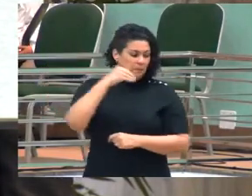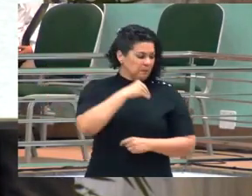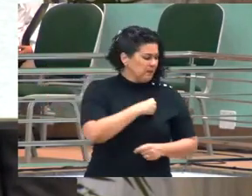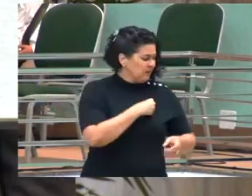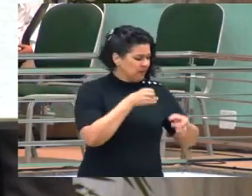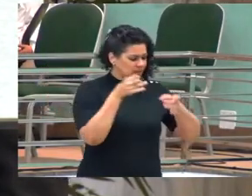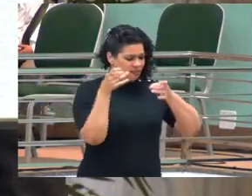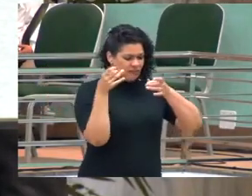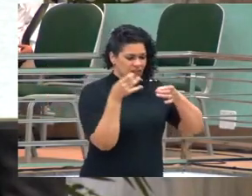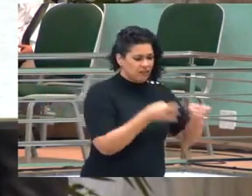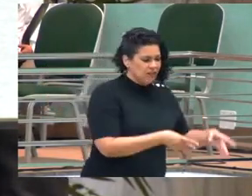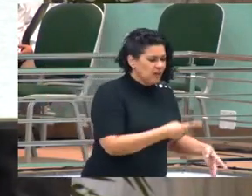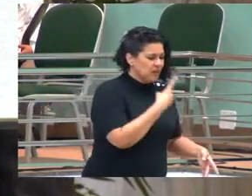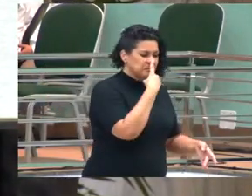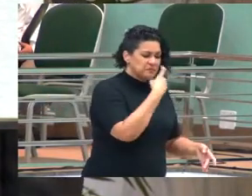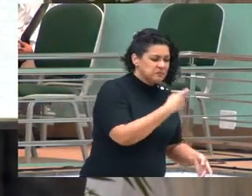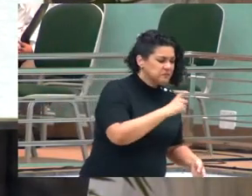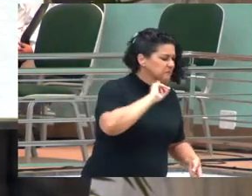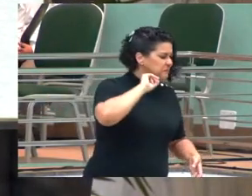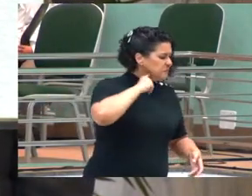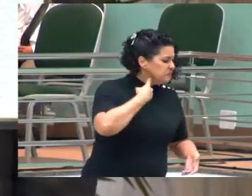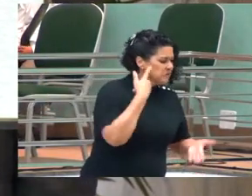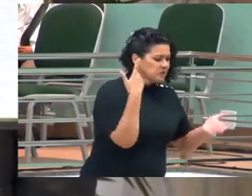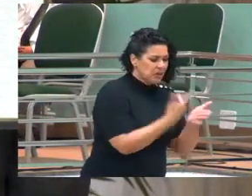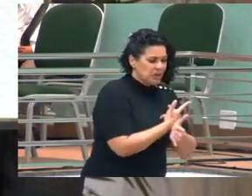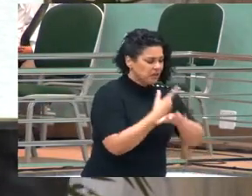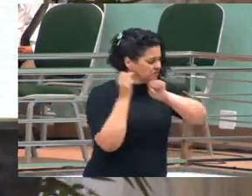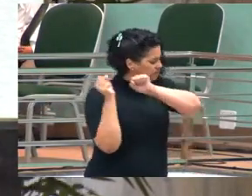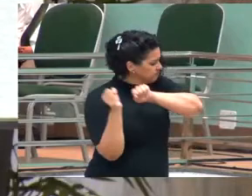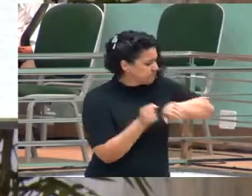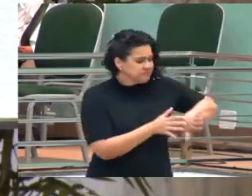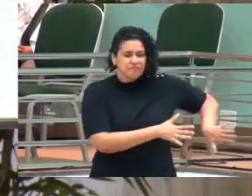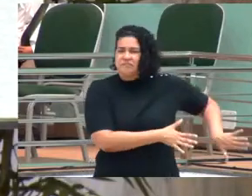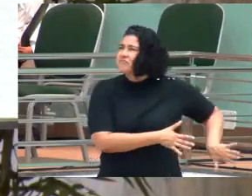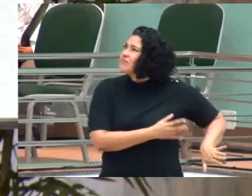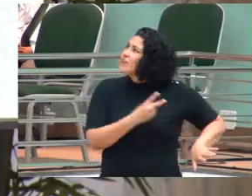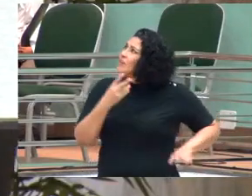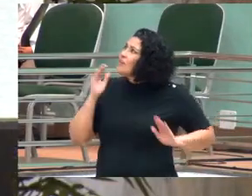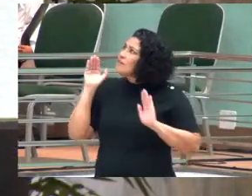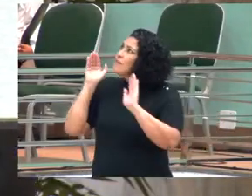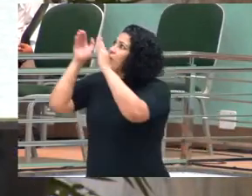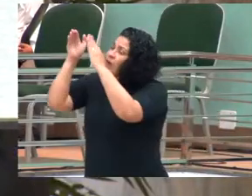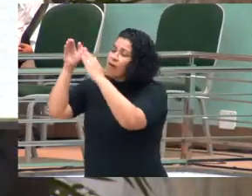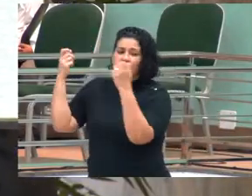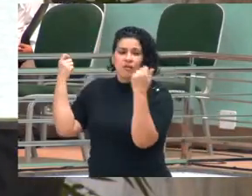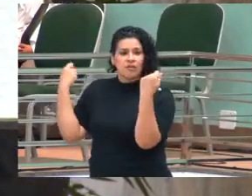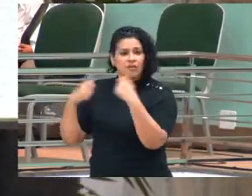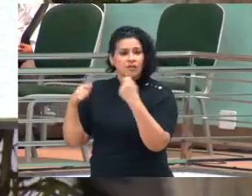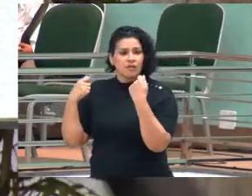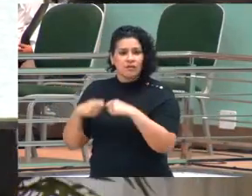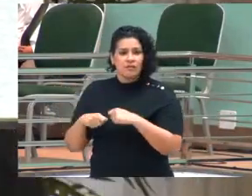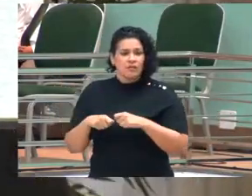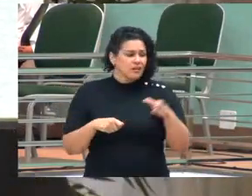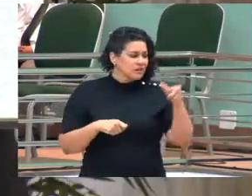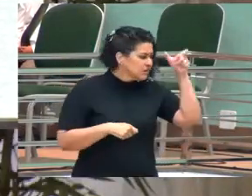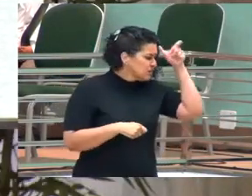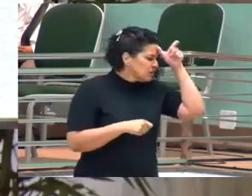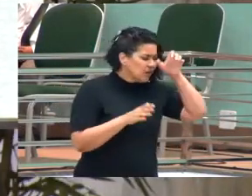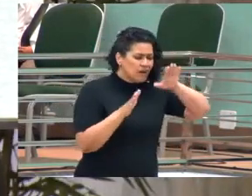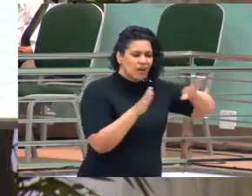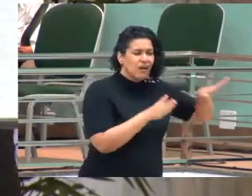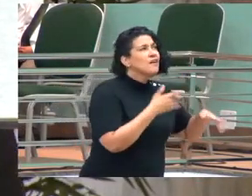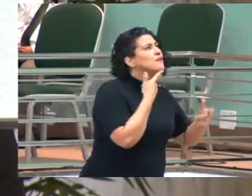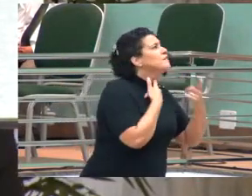pecado, abandone o seu erro. Diga não a Satanás, não à sua vontade, e sim para